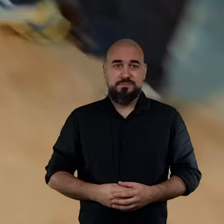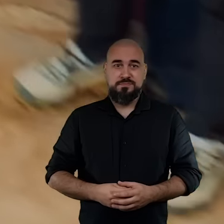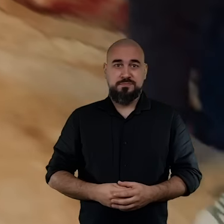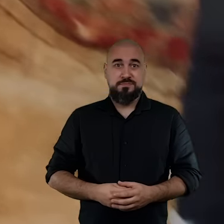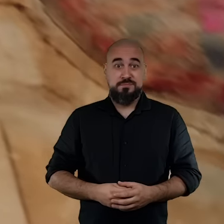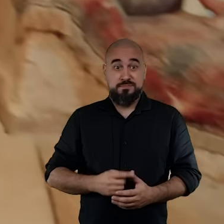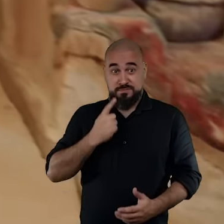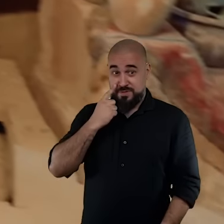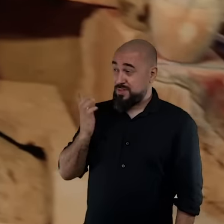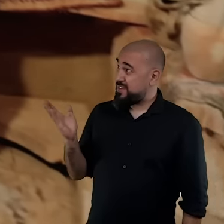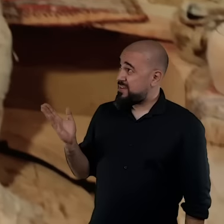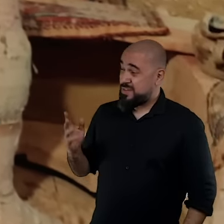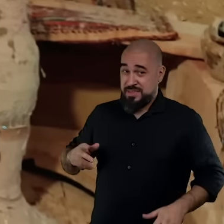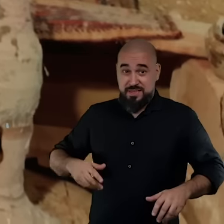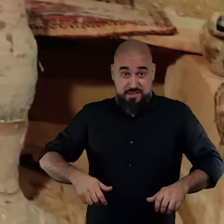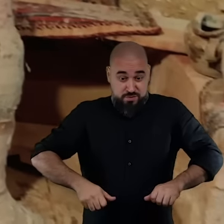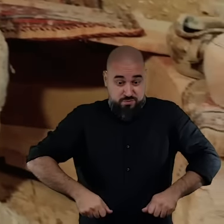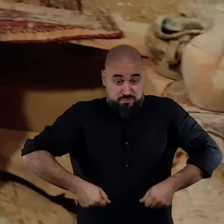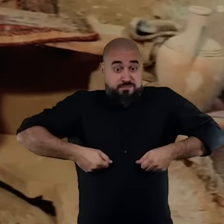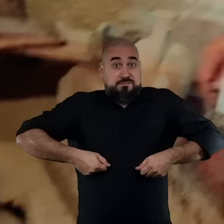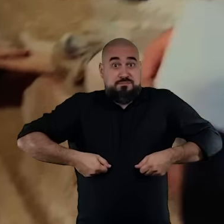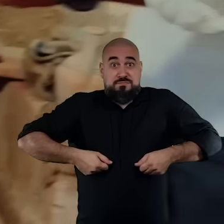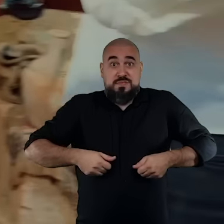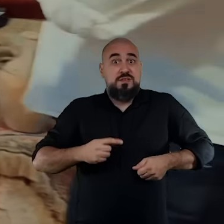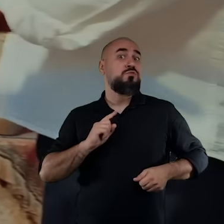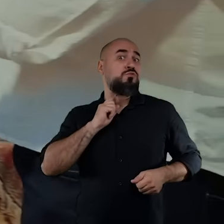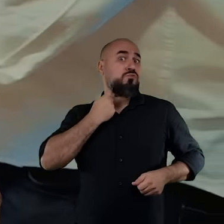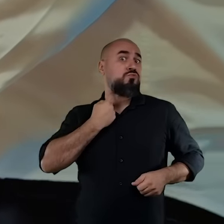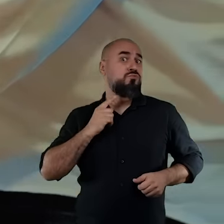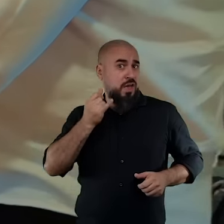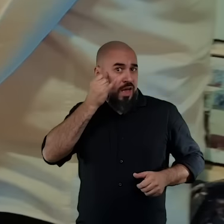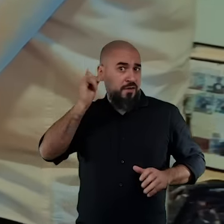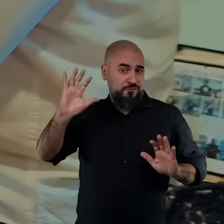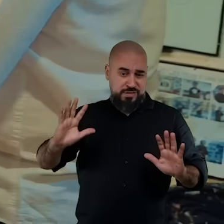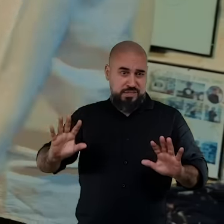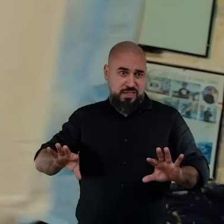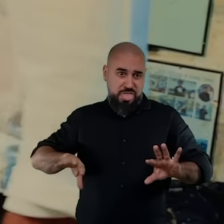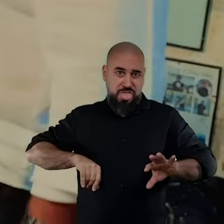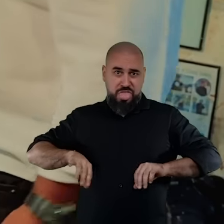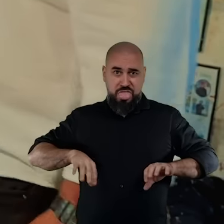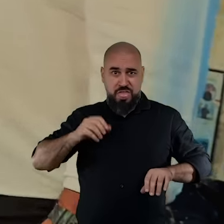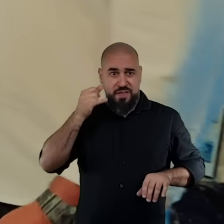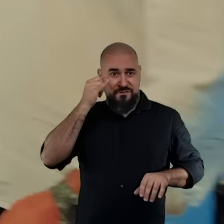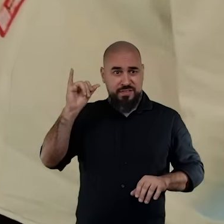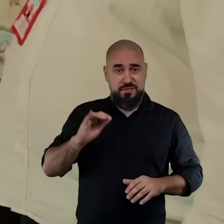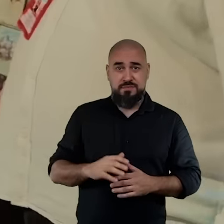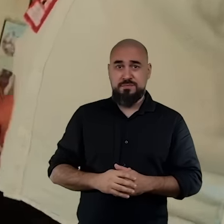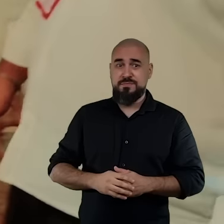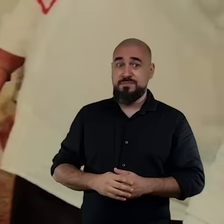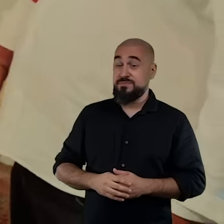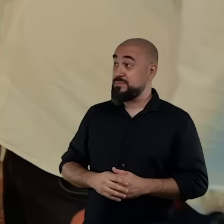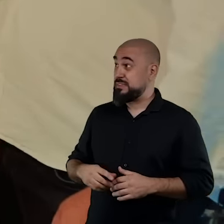Vou vestir essa calça aqui para não sujar tanto a minha, né? Capadóquia lilás. Capadóquia